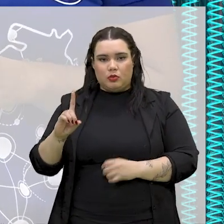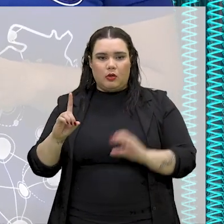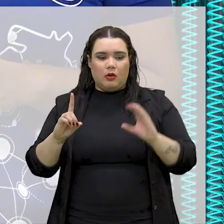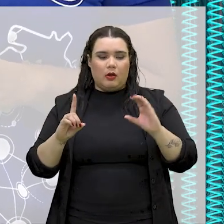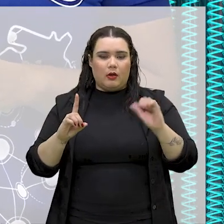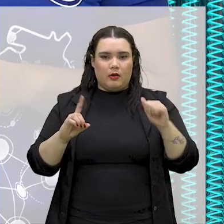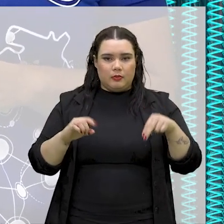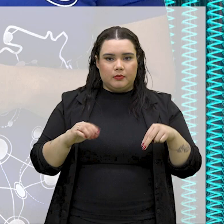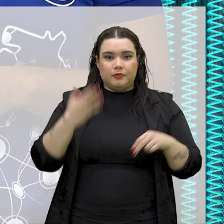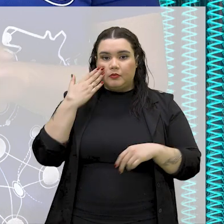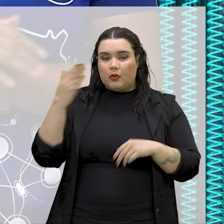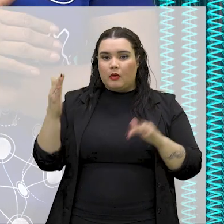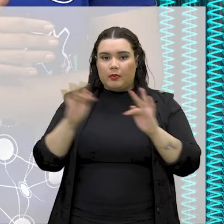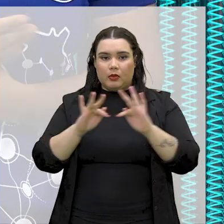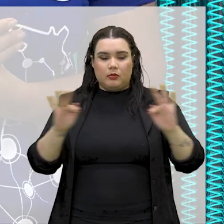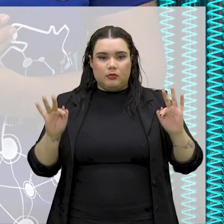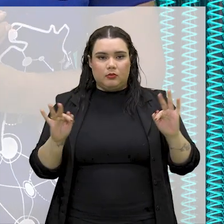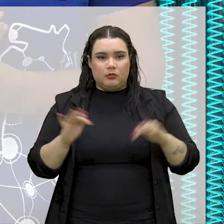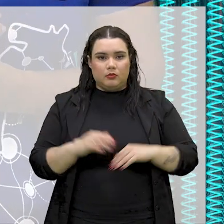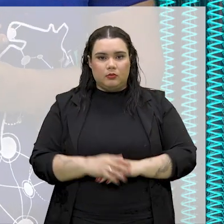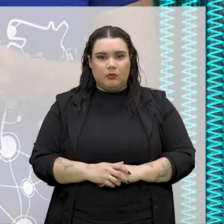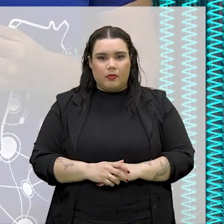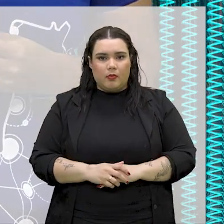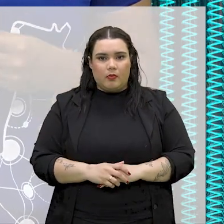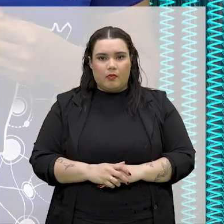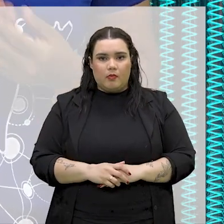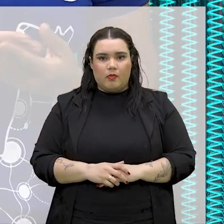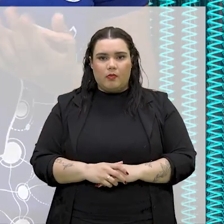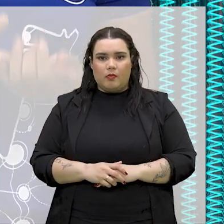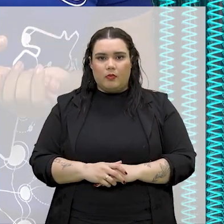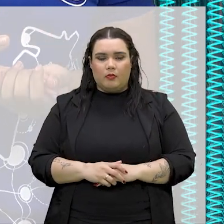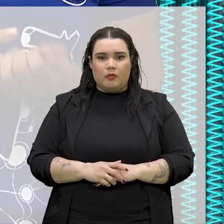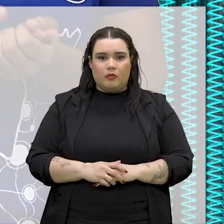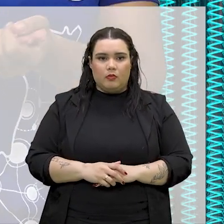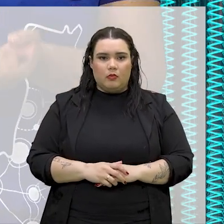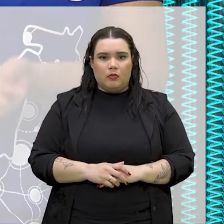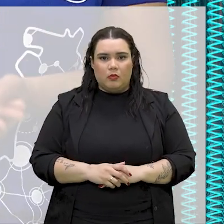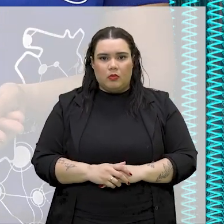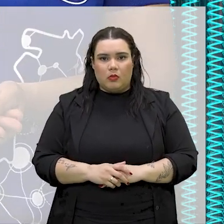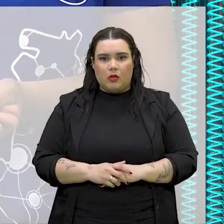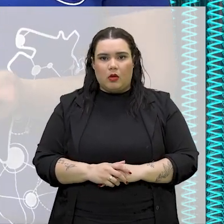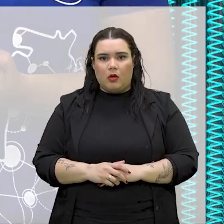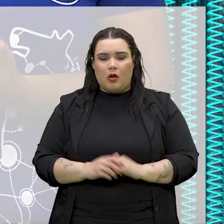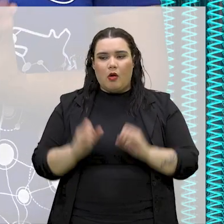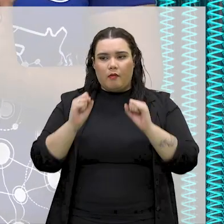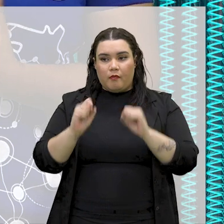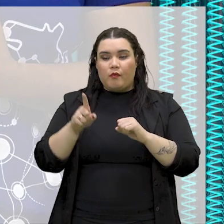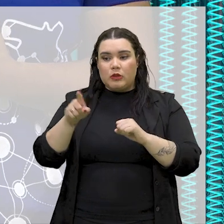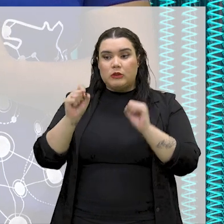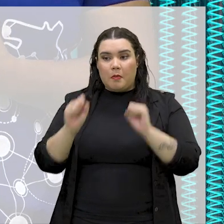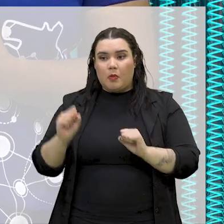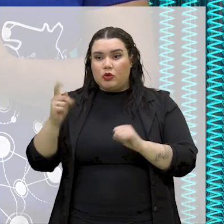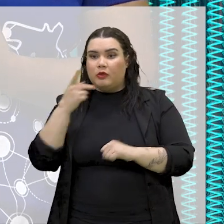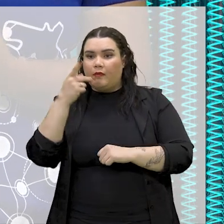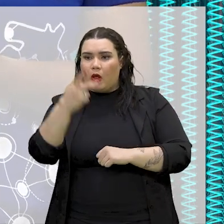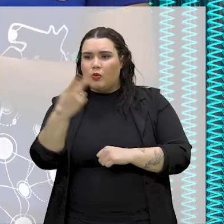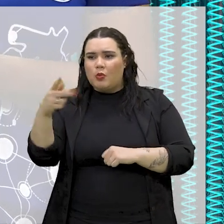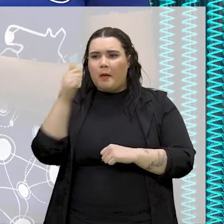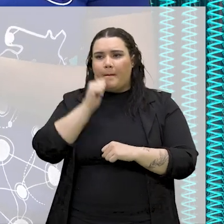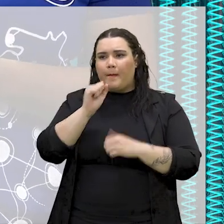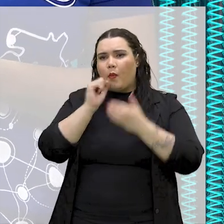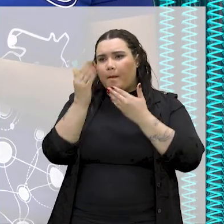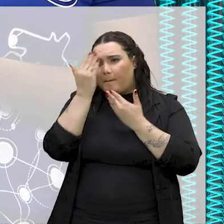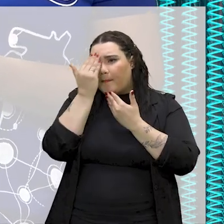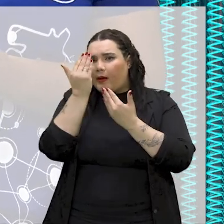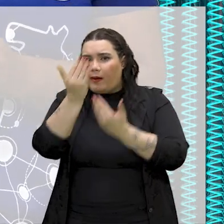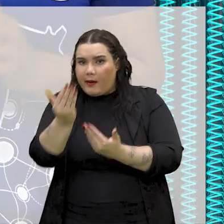you say thanks to your mom for me? Você pode dizer obrigado à sua mãe por mim? Estou fazendo